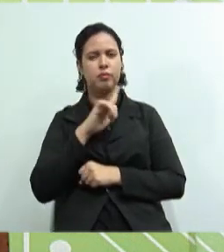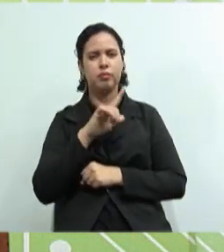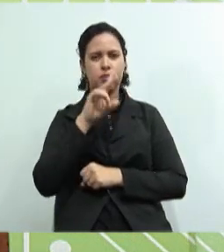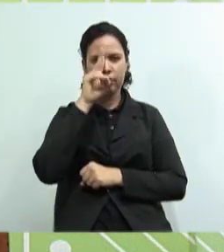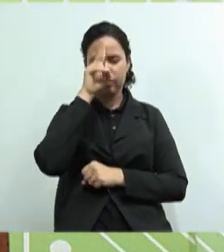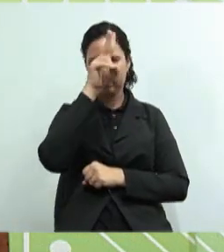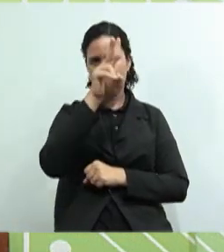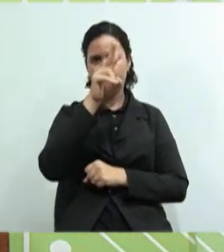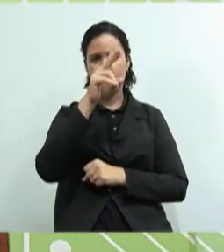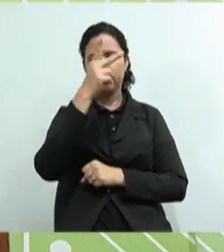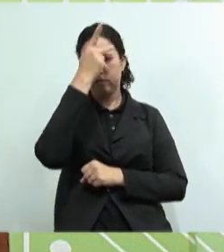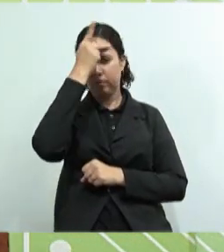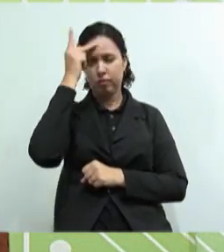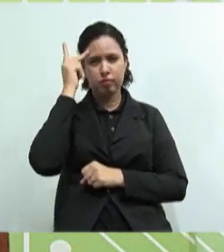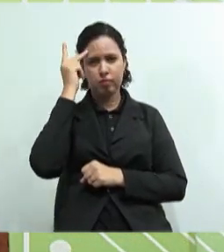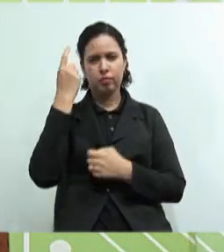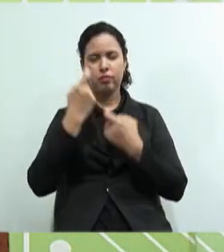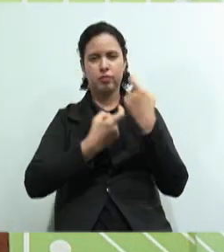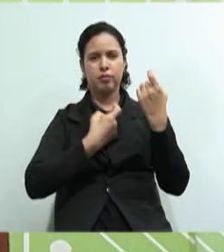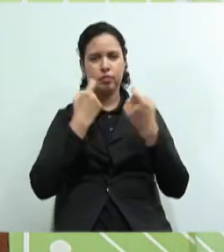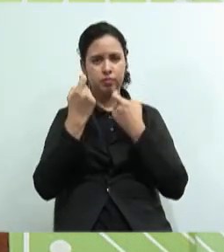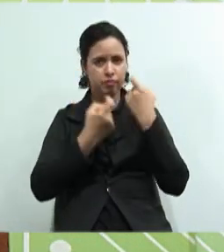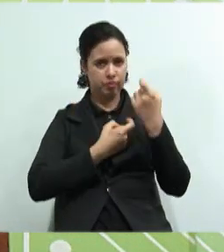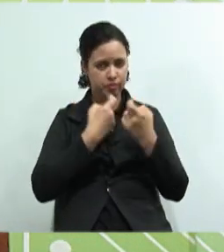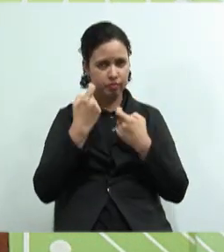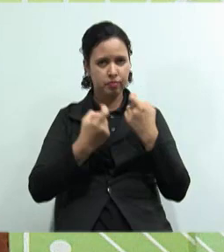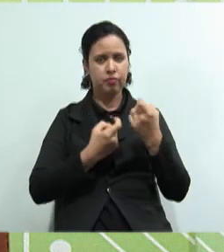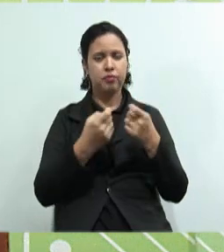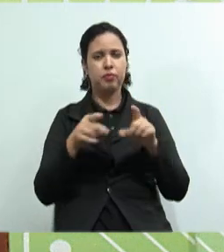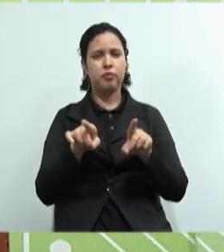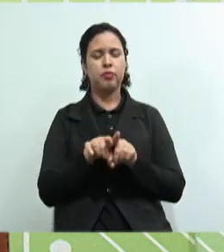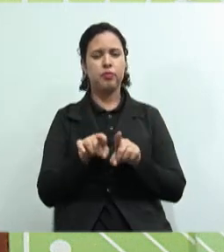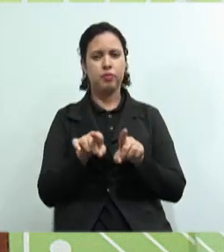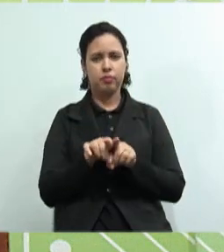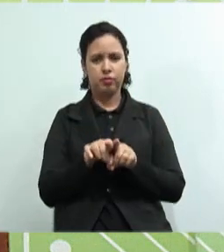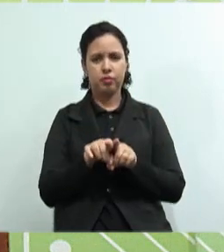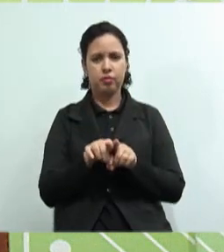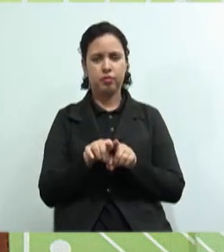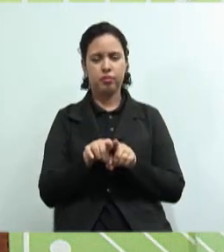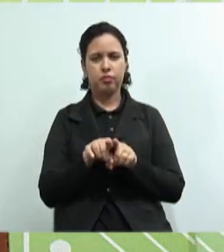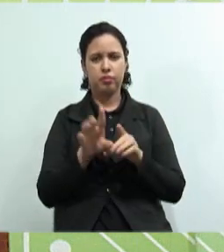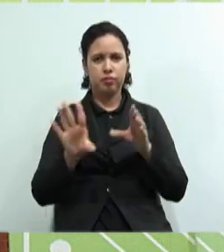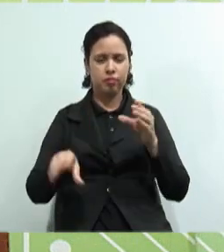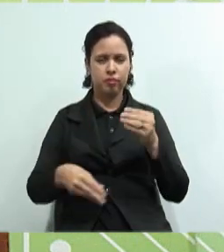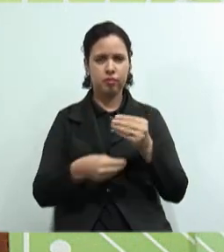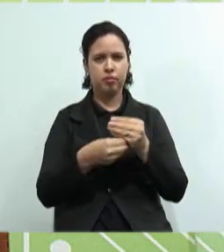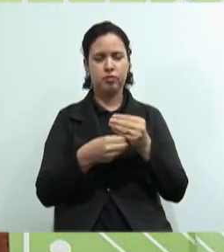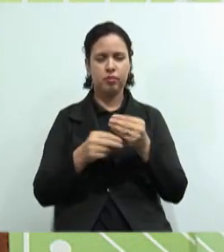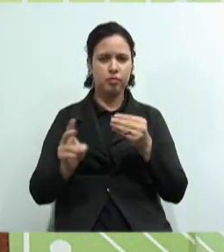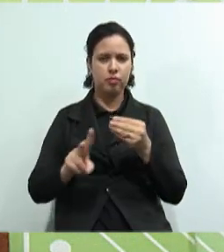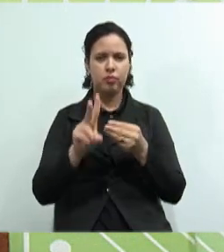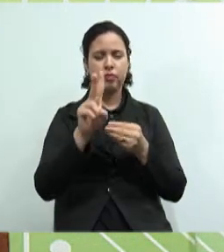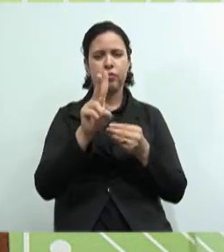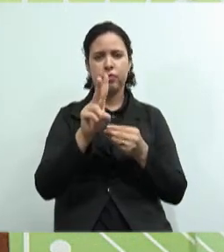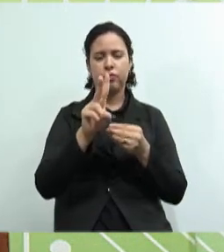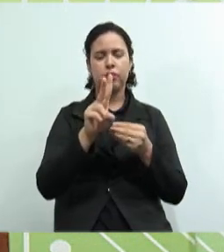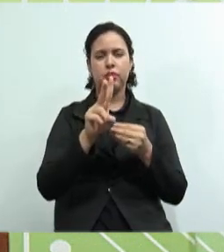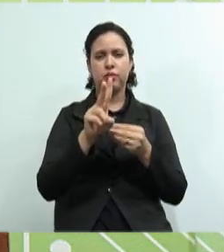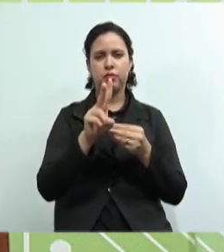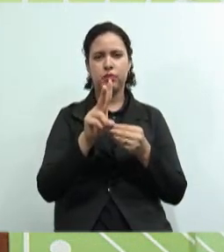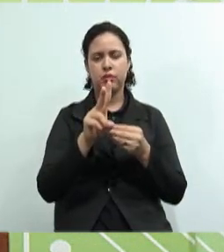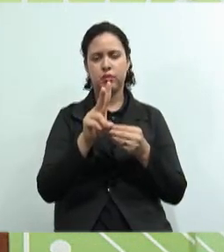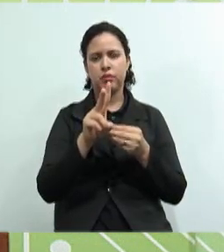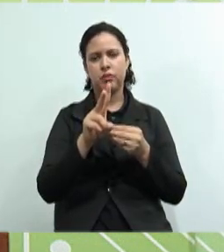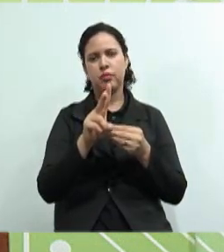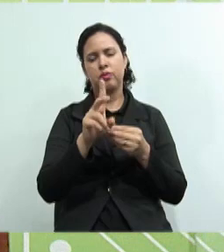anos. As pessoas têm se preocupado com isso e isso é uma coisa que adiciona valor ao produto. Ao você